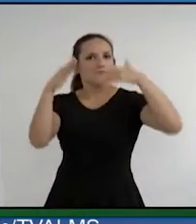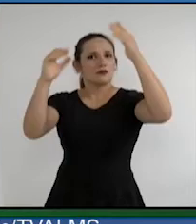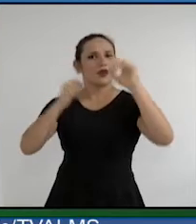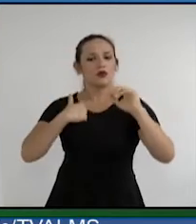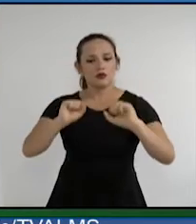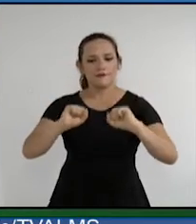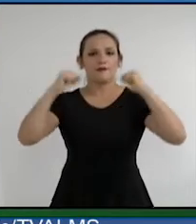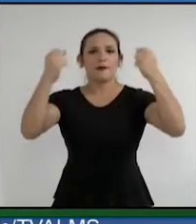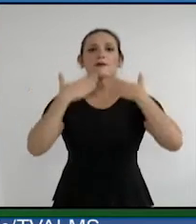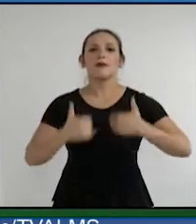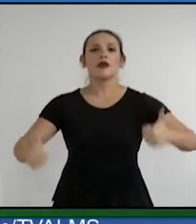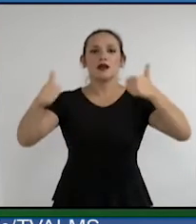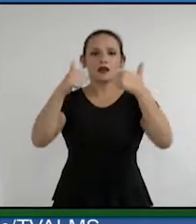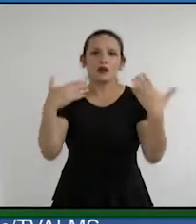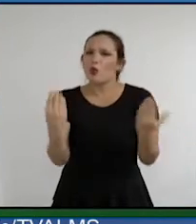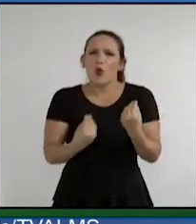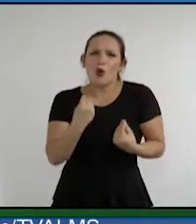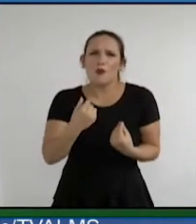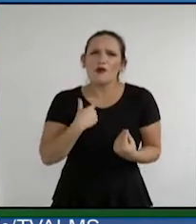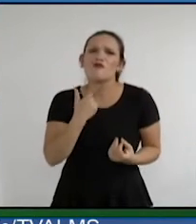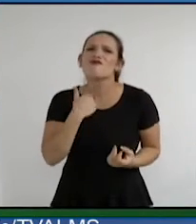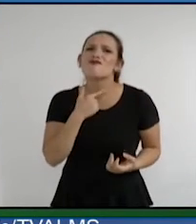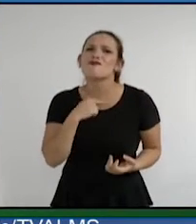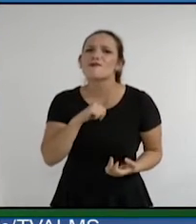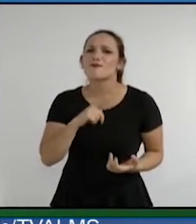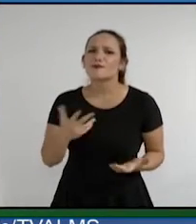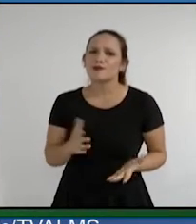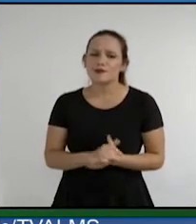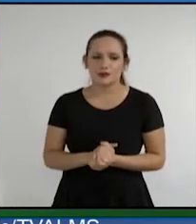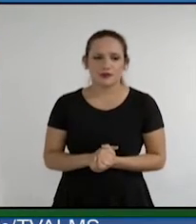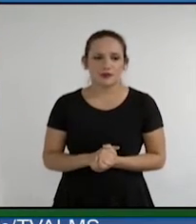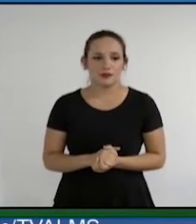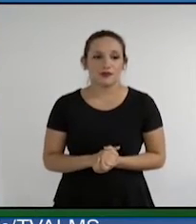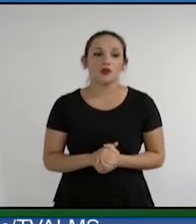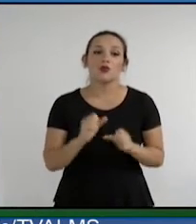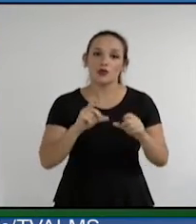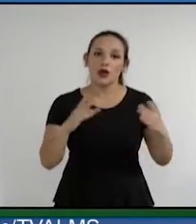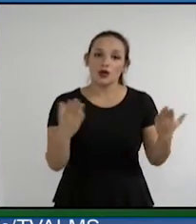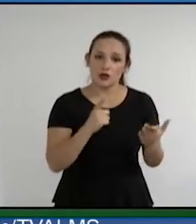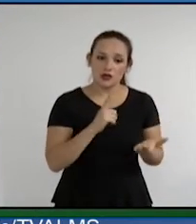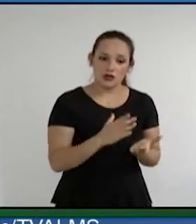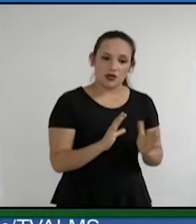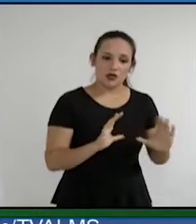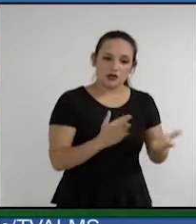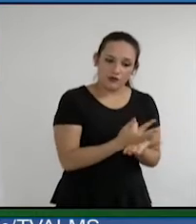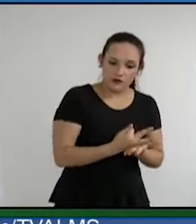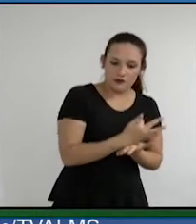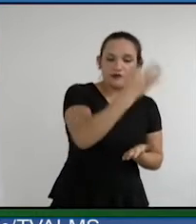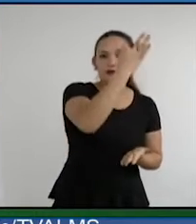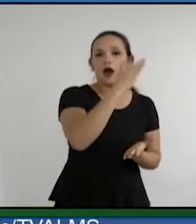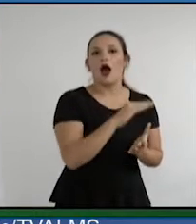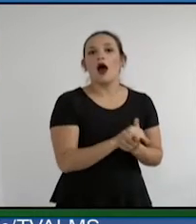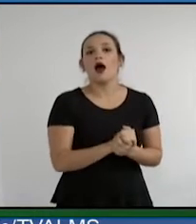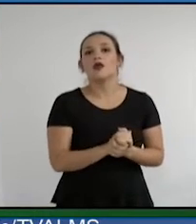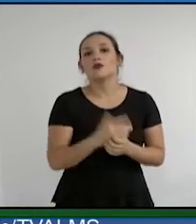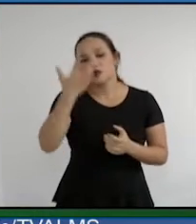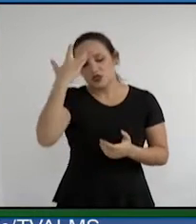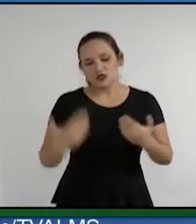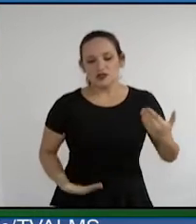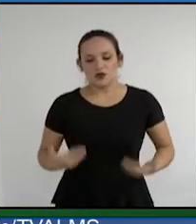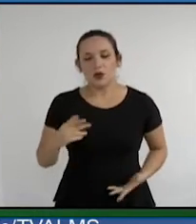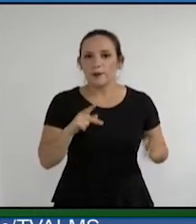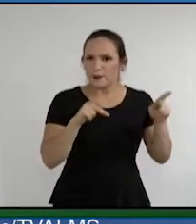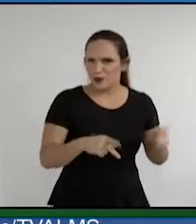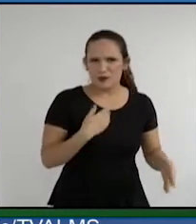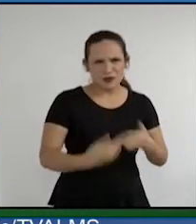esforço. Então, nesse aspecto, tanto o Fórum dos Servidores, que aqui vai ter audiência pública dos administrativos, professores, enfim,